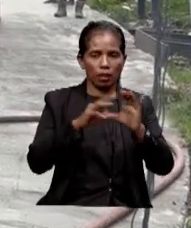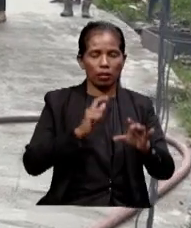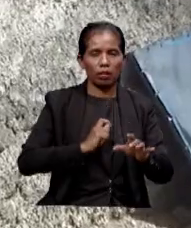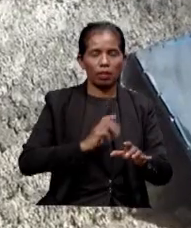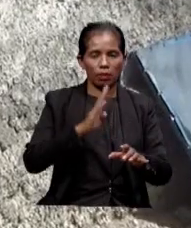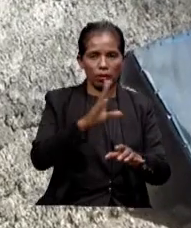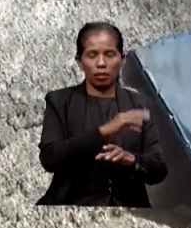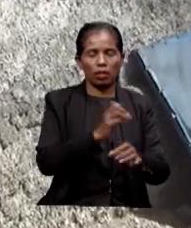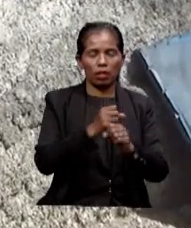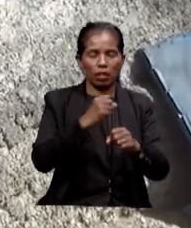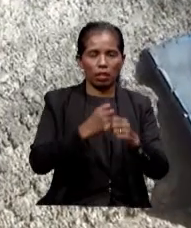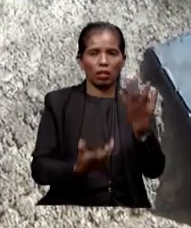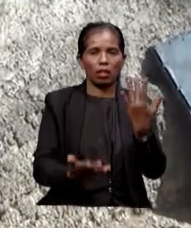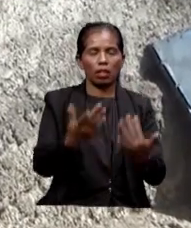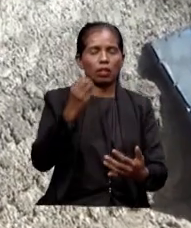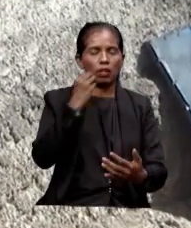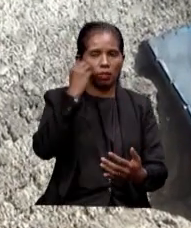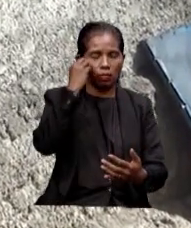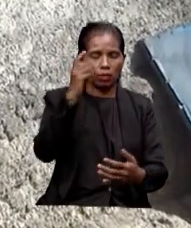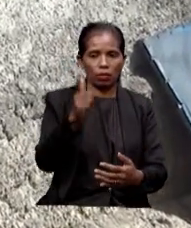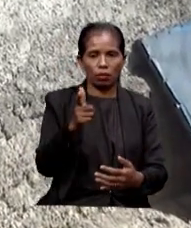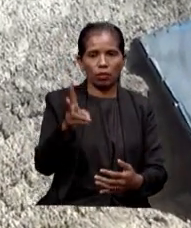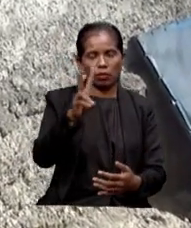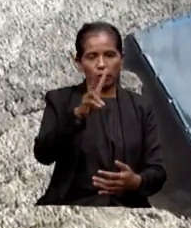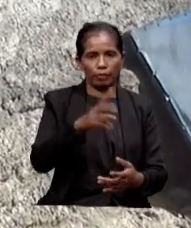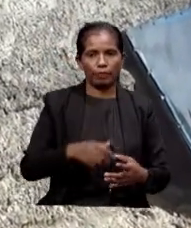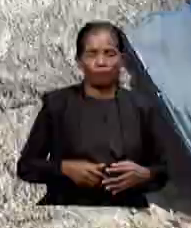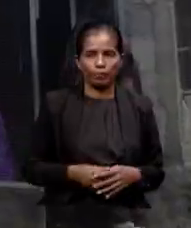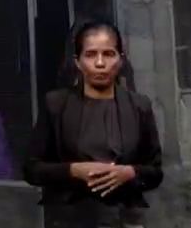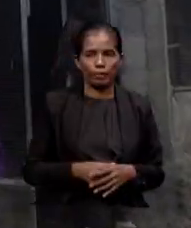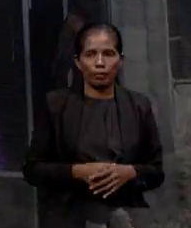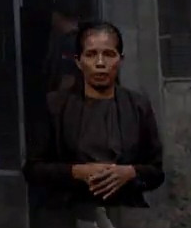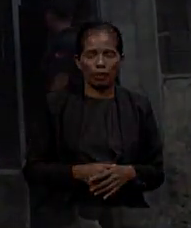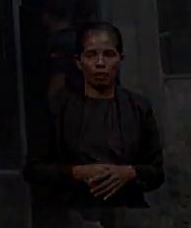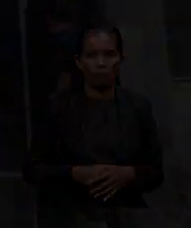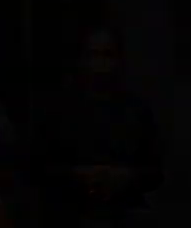nebe resulta ai han uma rua nulo resingruam. Abraão Amaral, Jemen.